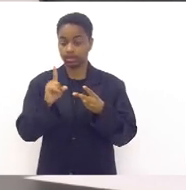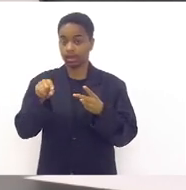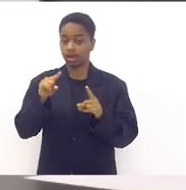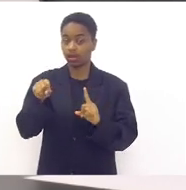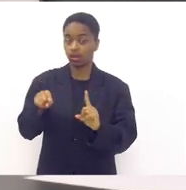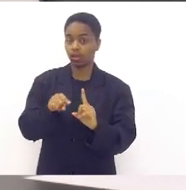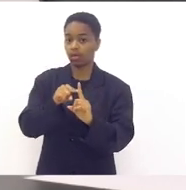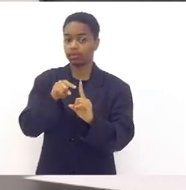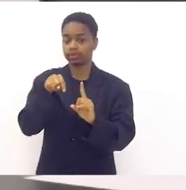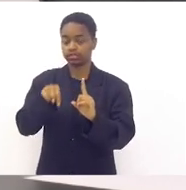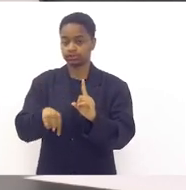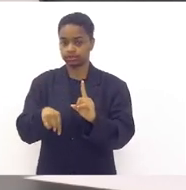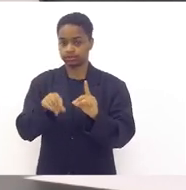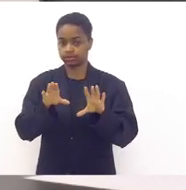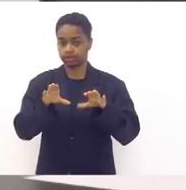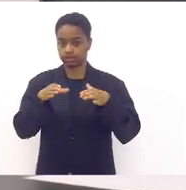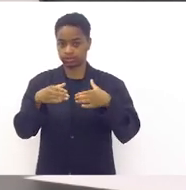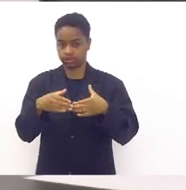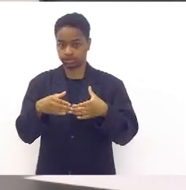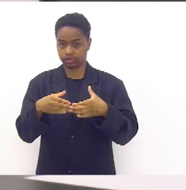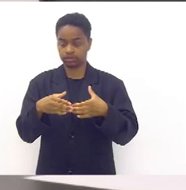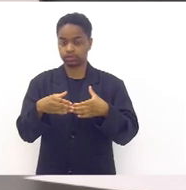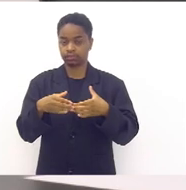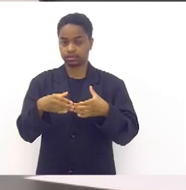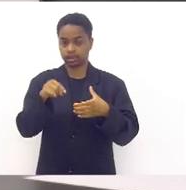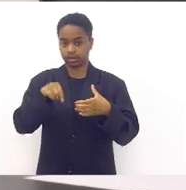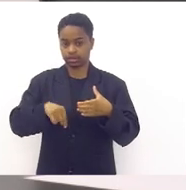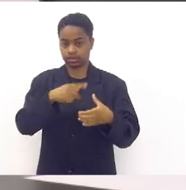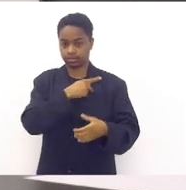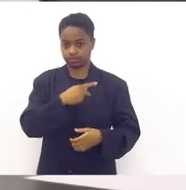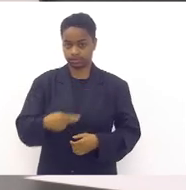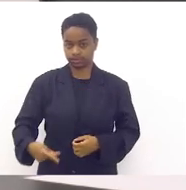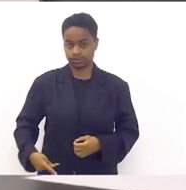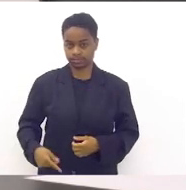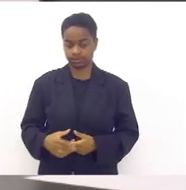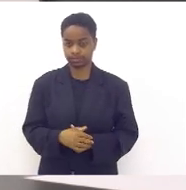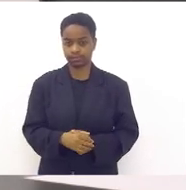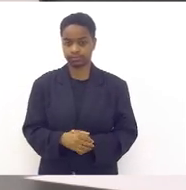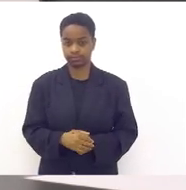dessa comissão, dessa presidência,